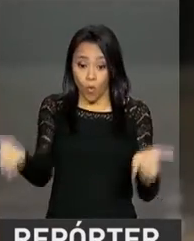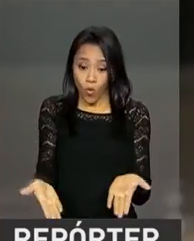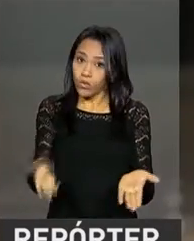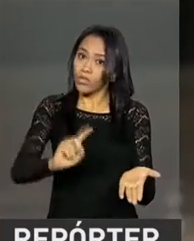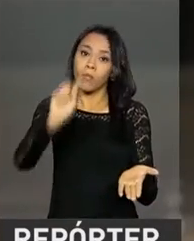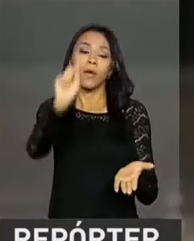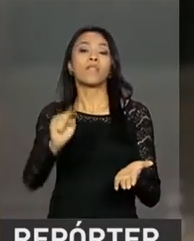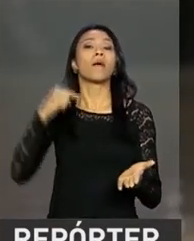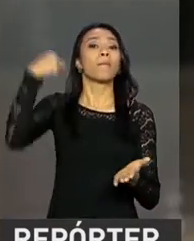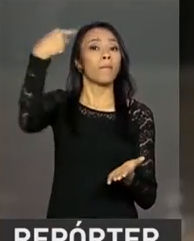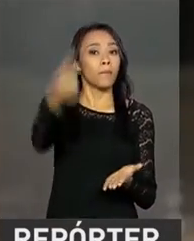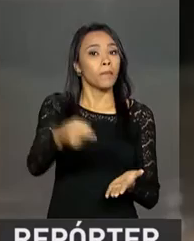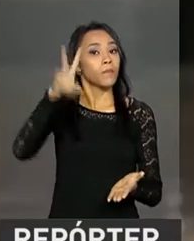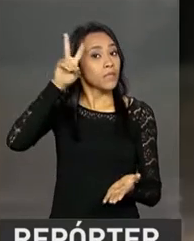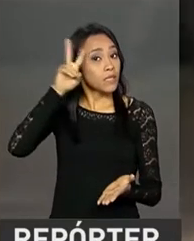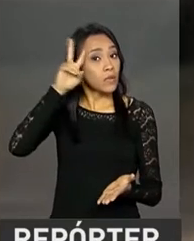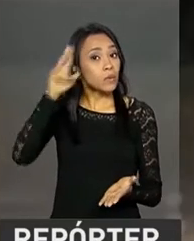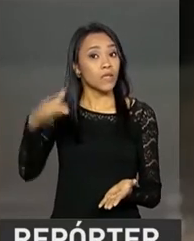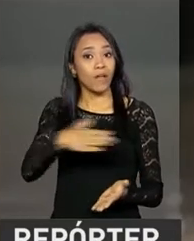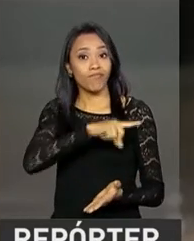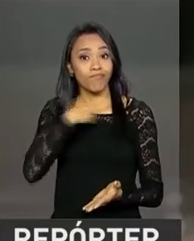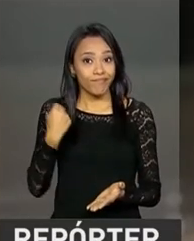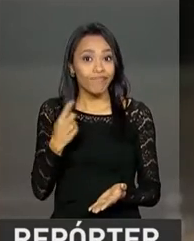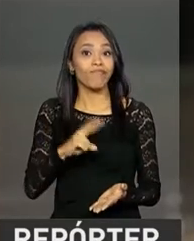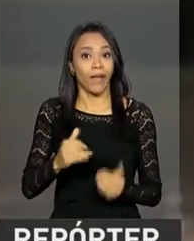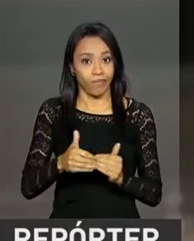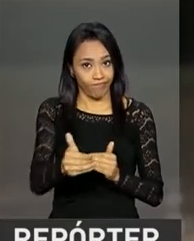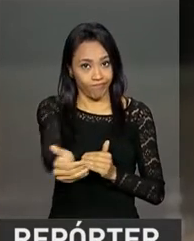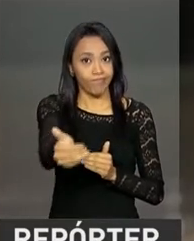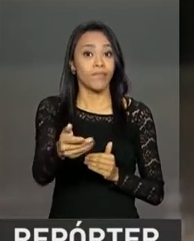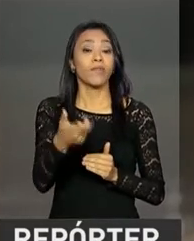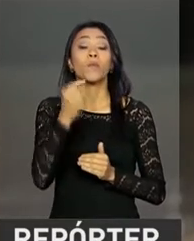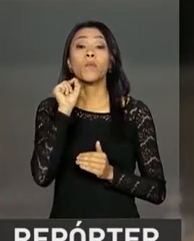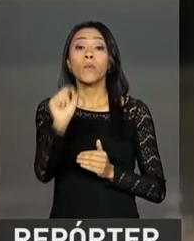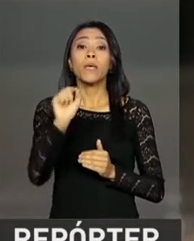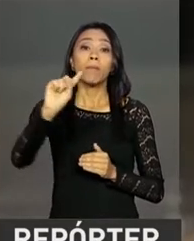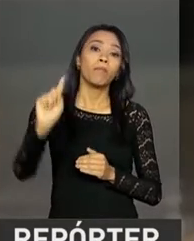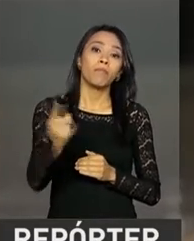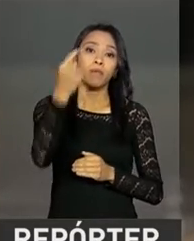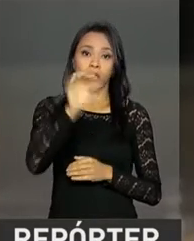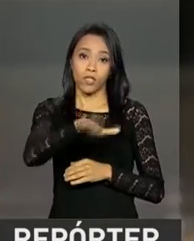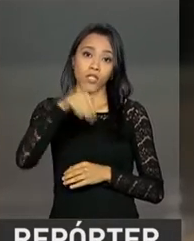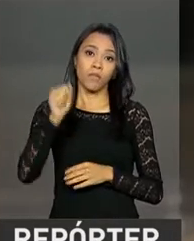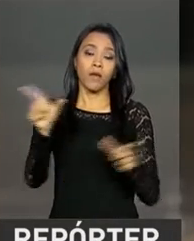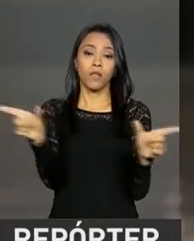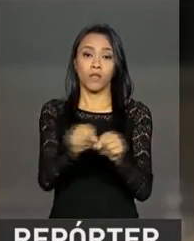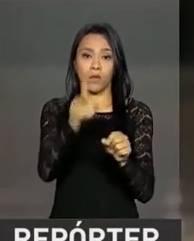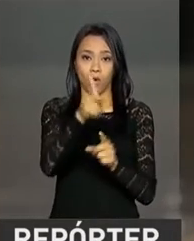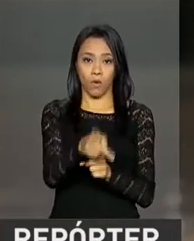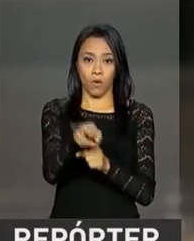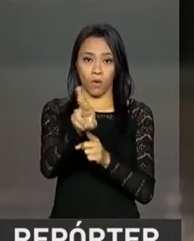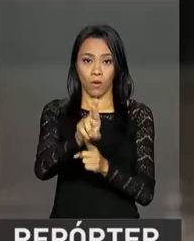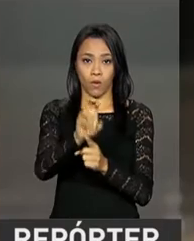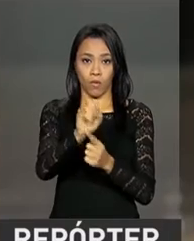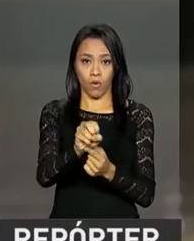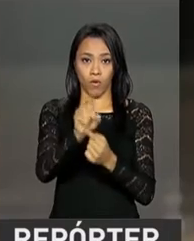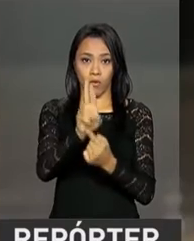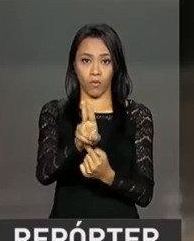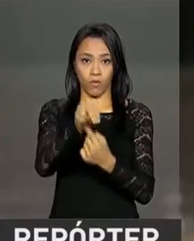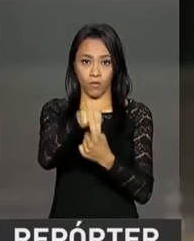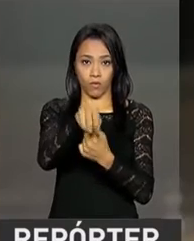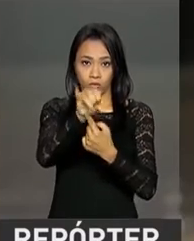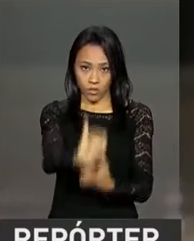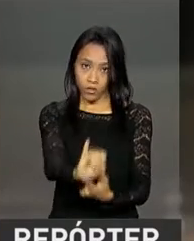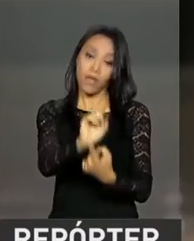mas é na próxima segunda feira o prazo para os candidatos selecionados na primeira chamada do prouni o programa universidade para todos que é o